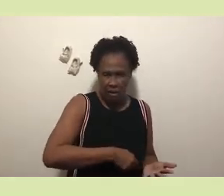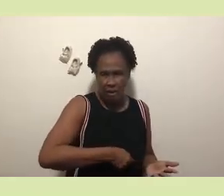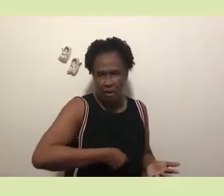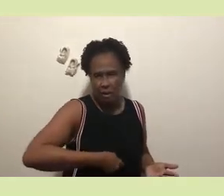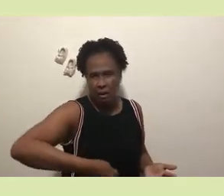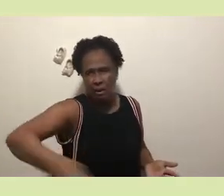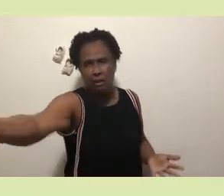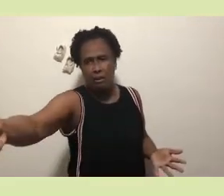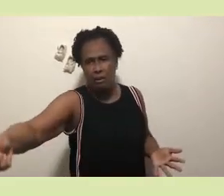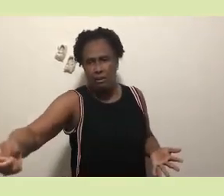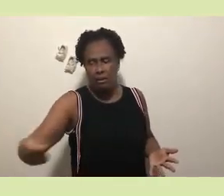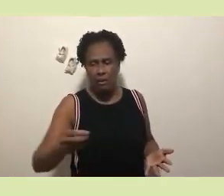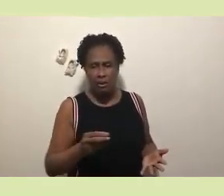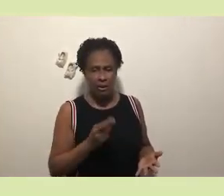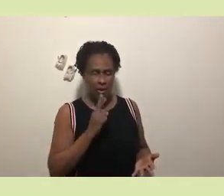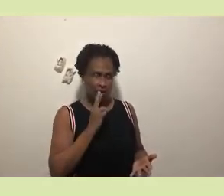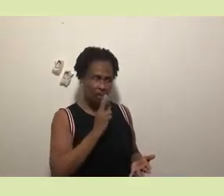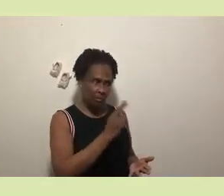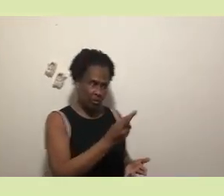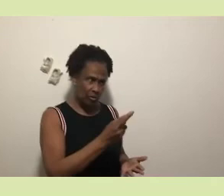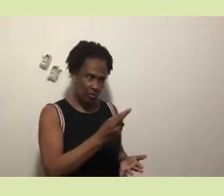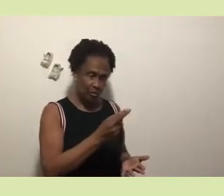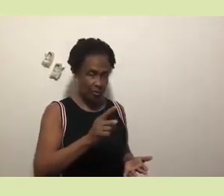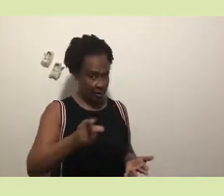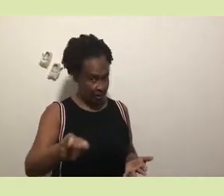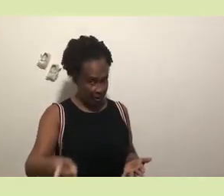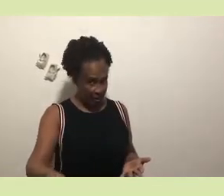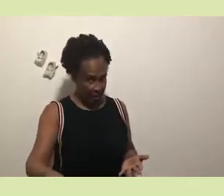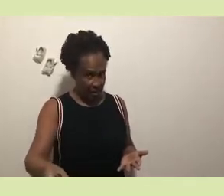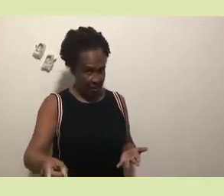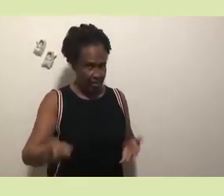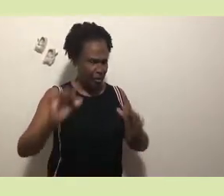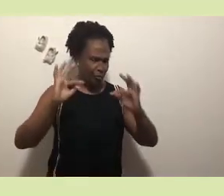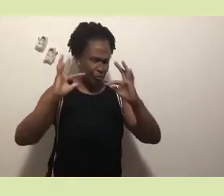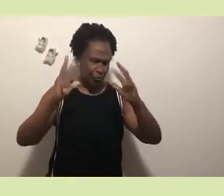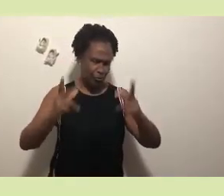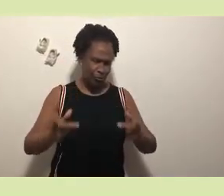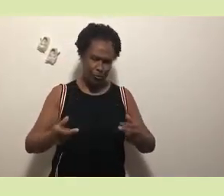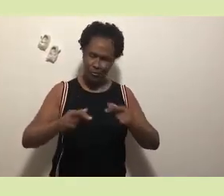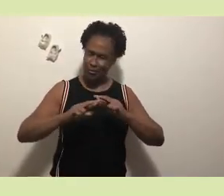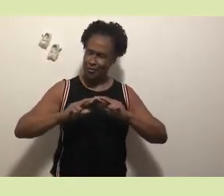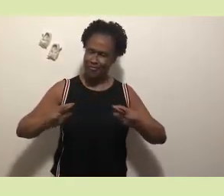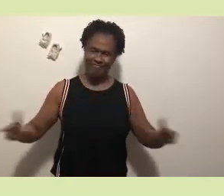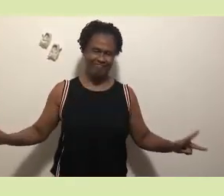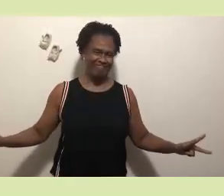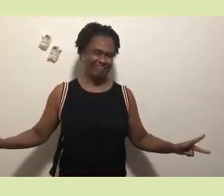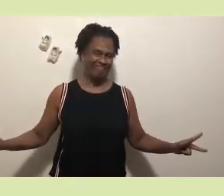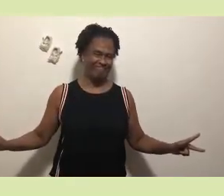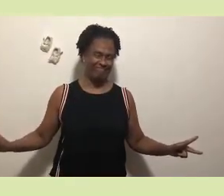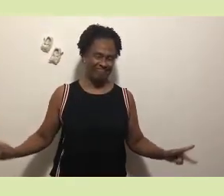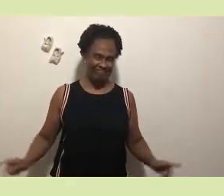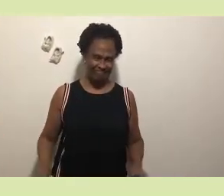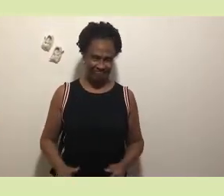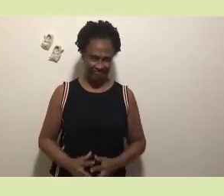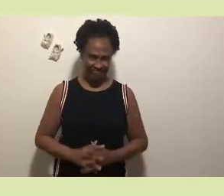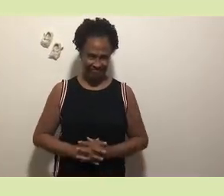mar, dizendo: "Mas para essa, tudo vai ser diferente."